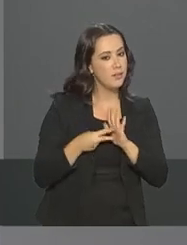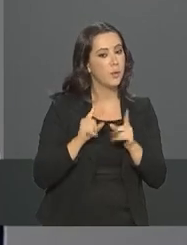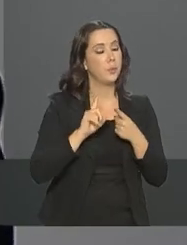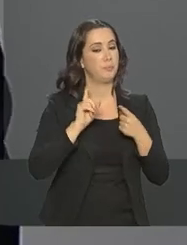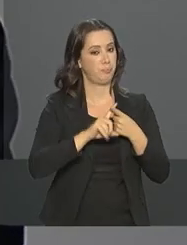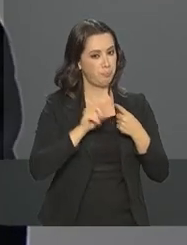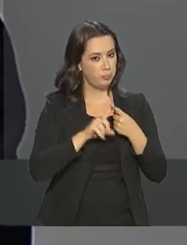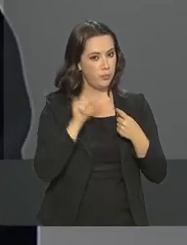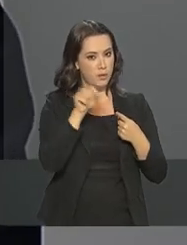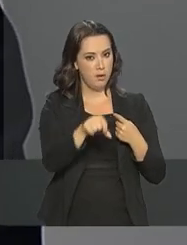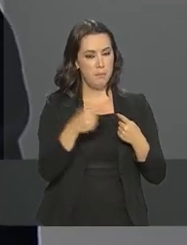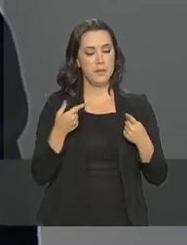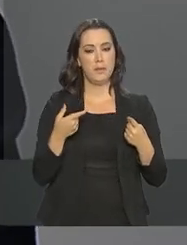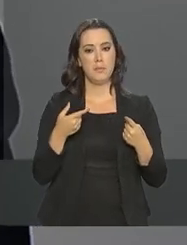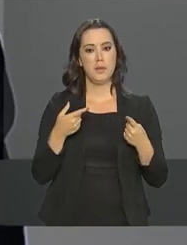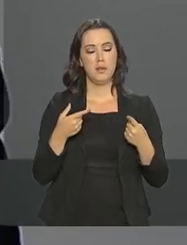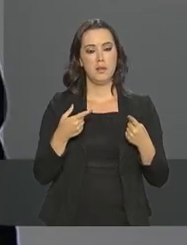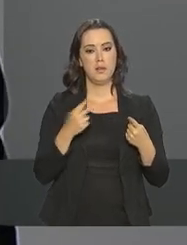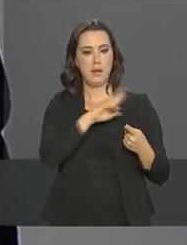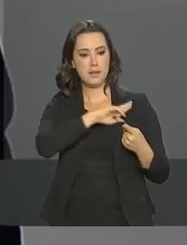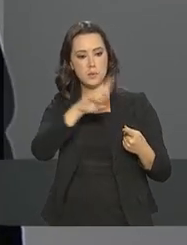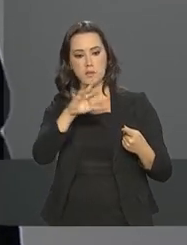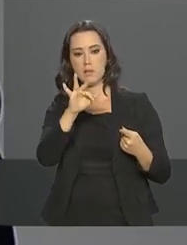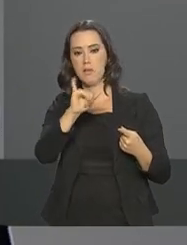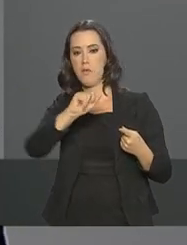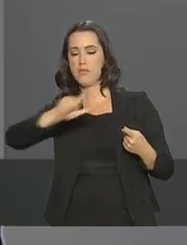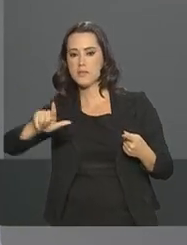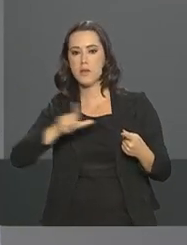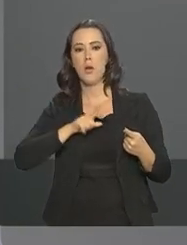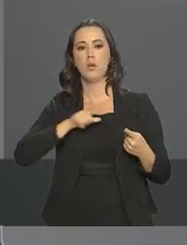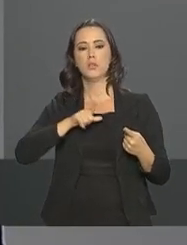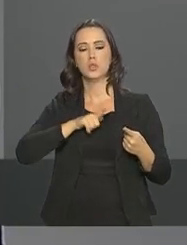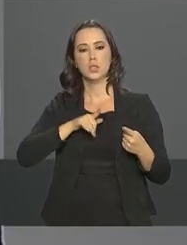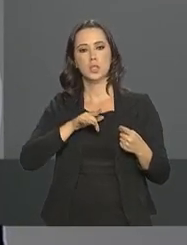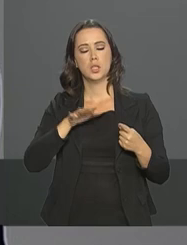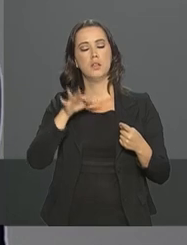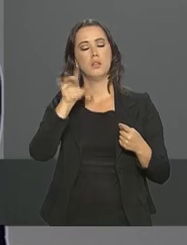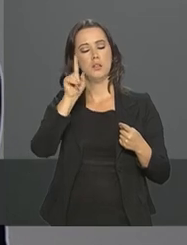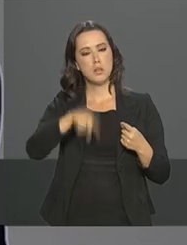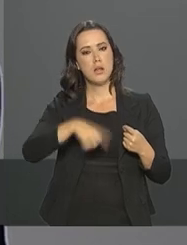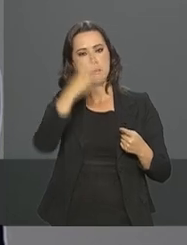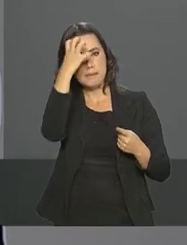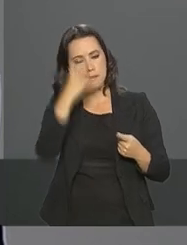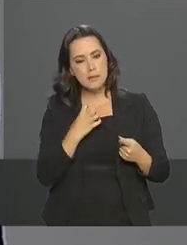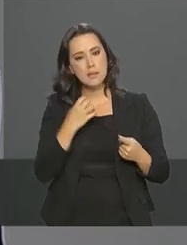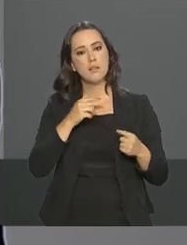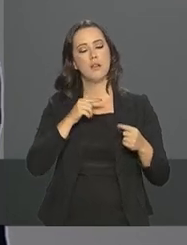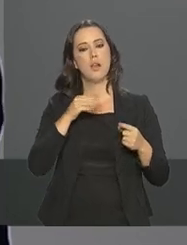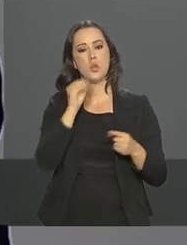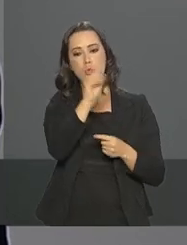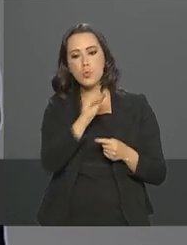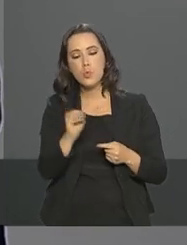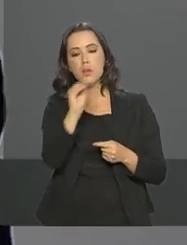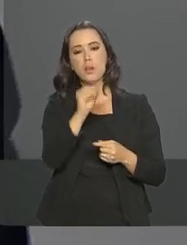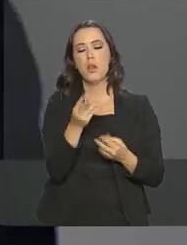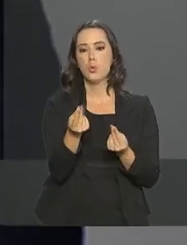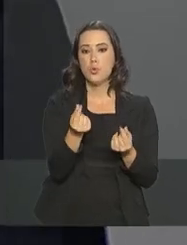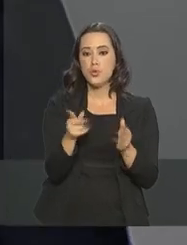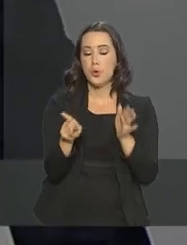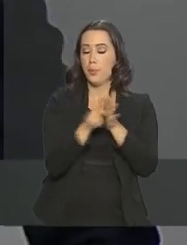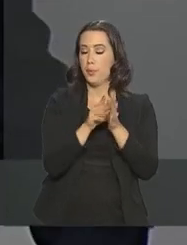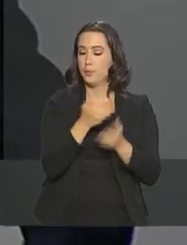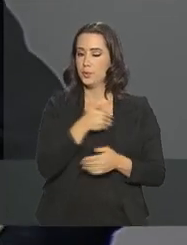sensação mais digamos uma decência absoluta no trato da coisa pública mas ao mesmo tempo não